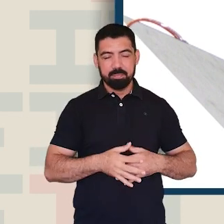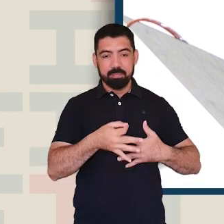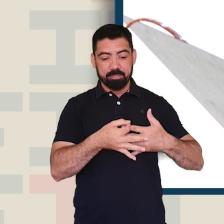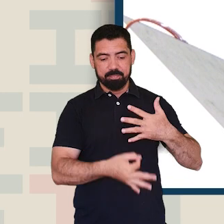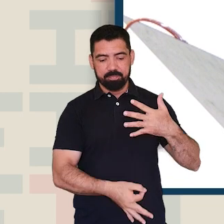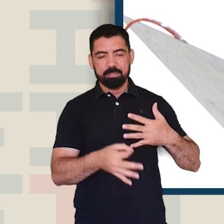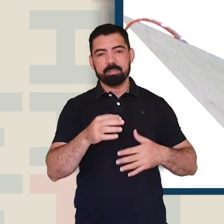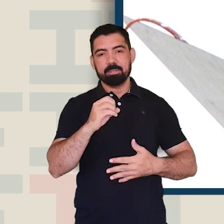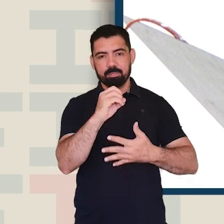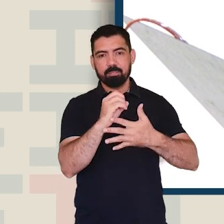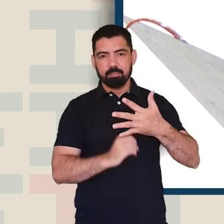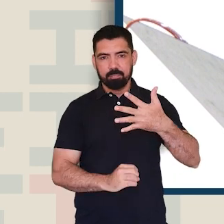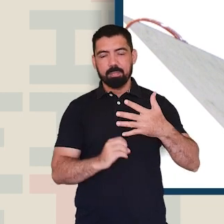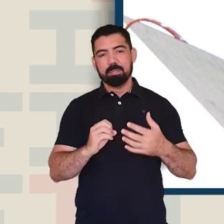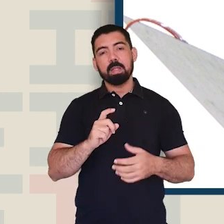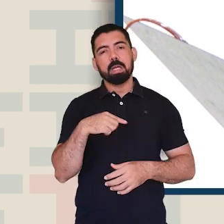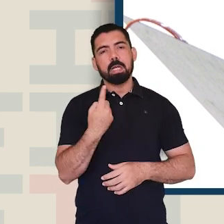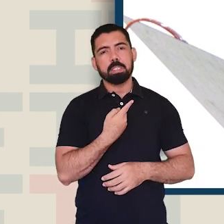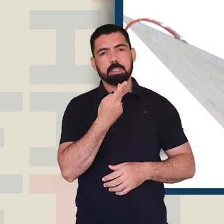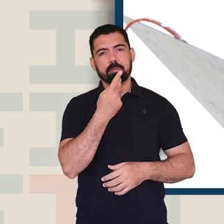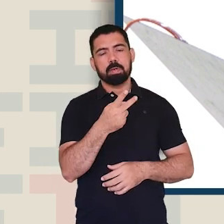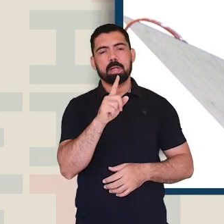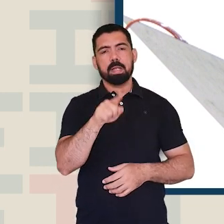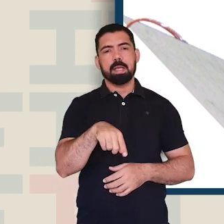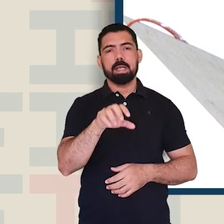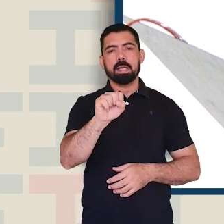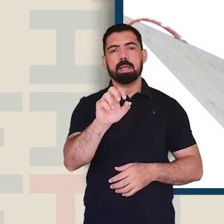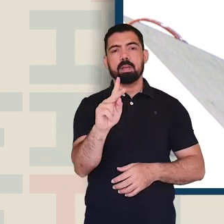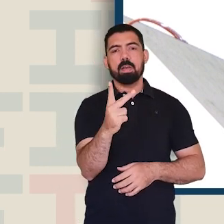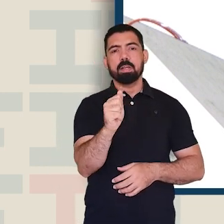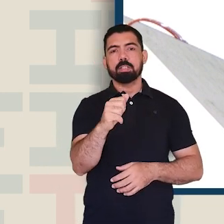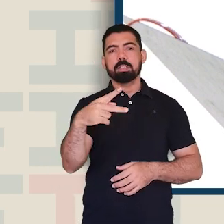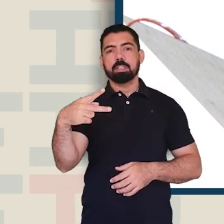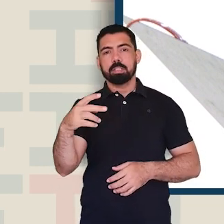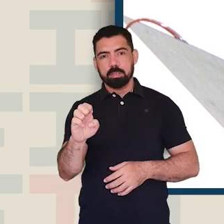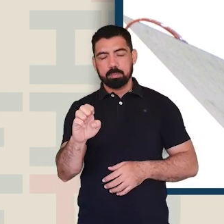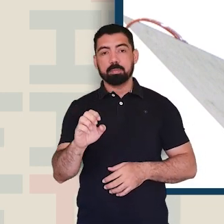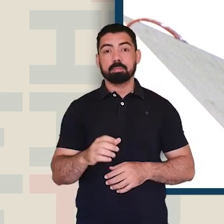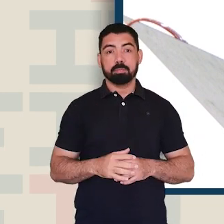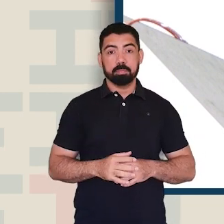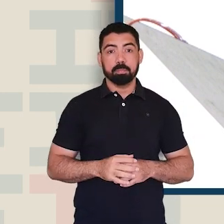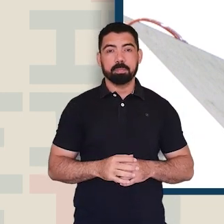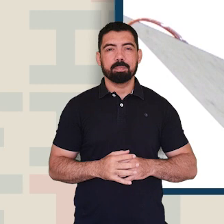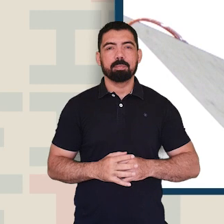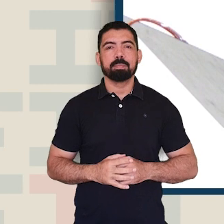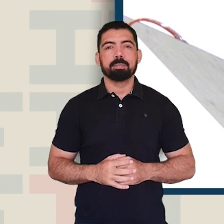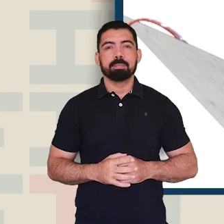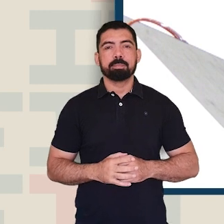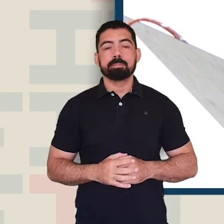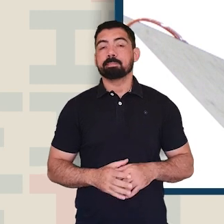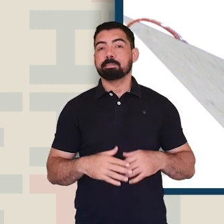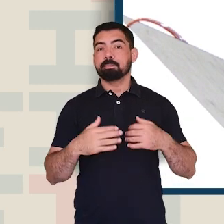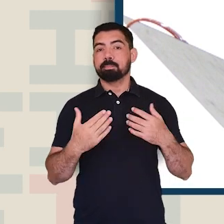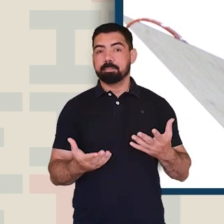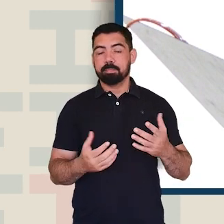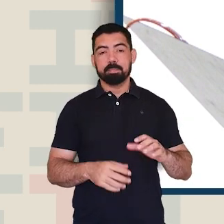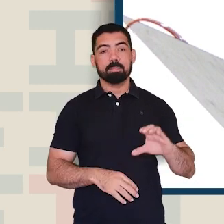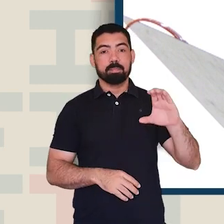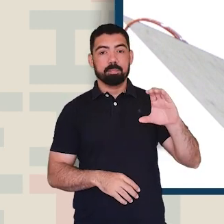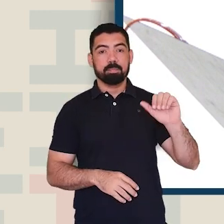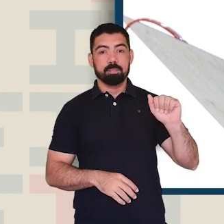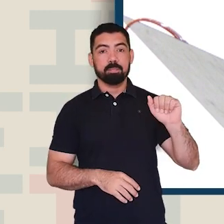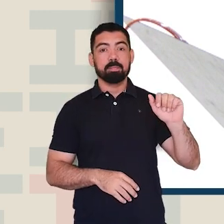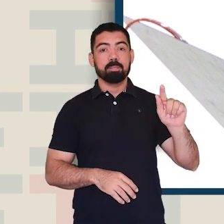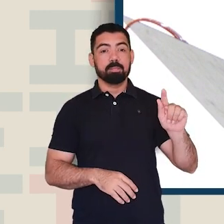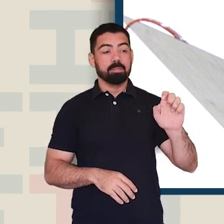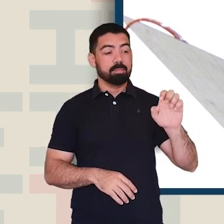chama de shape também em inglês, mas vamos aportuguesar aqui para os moldes, né? Então, o CAGED,